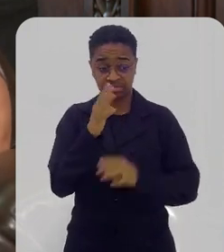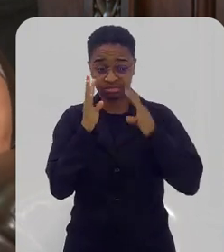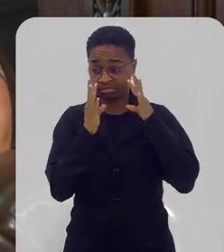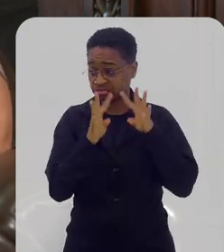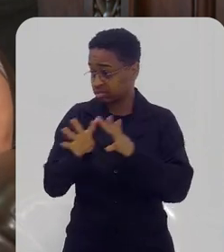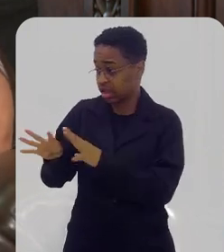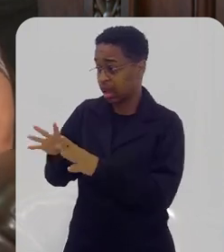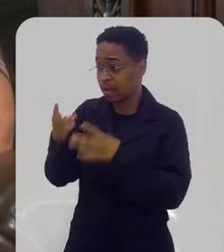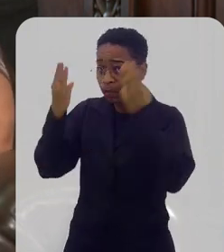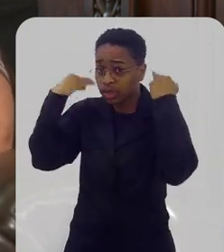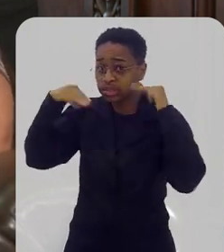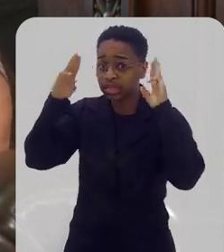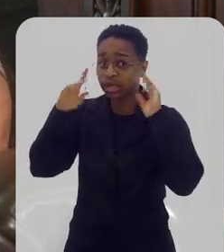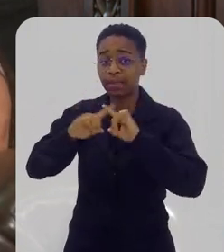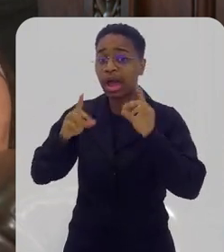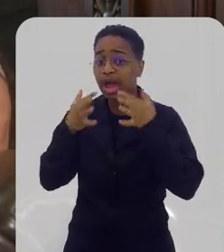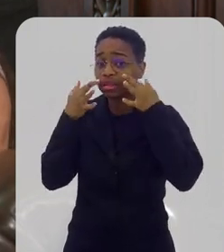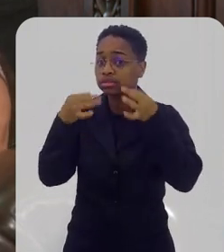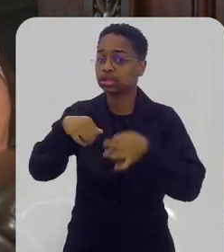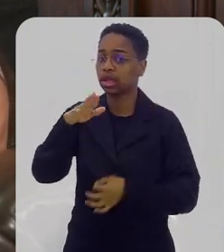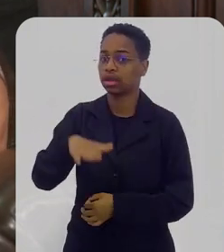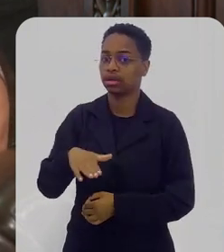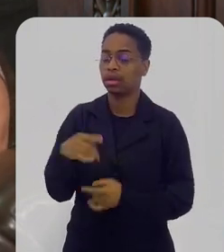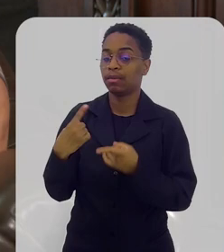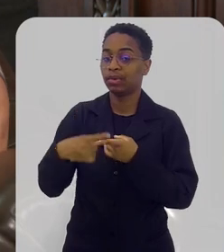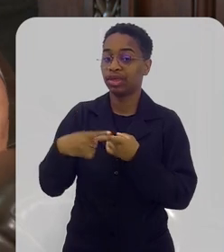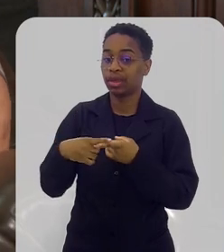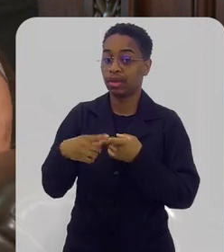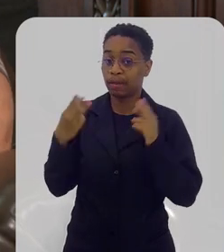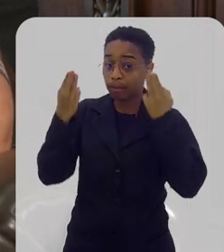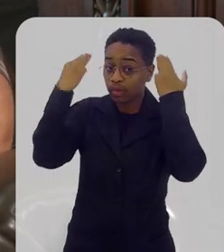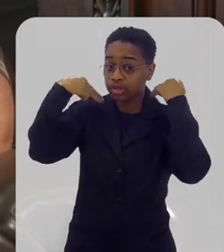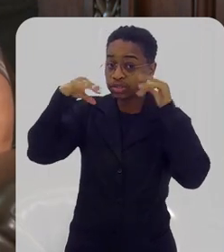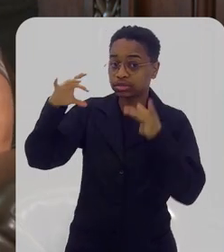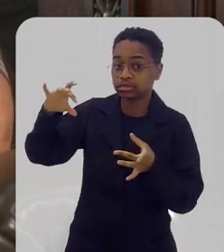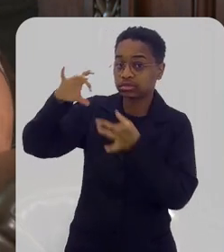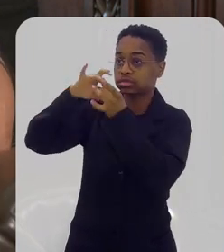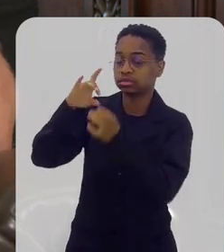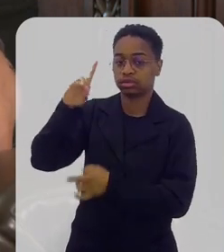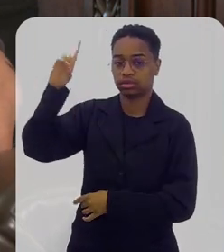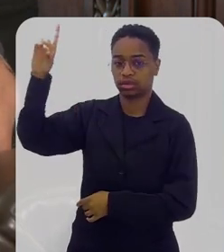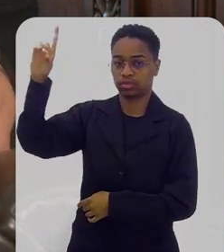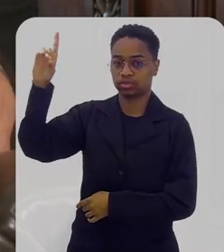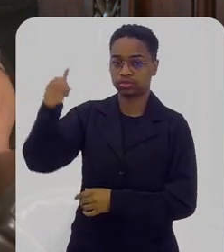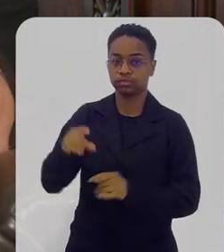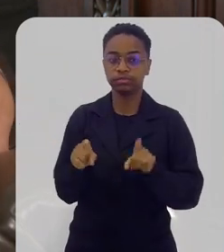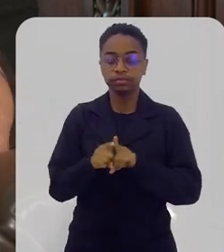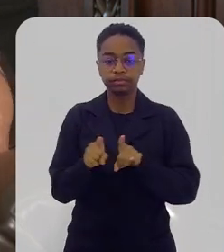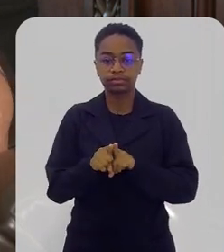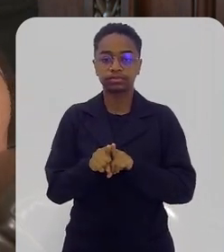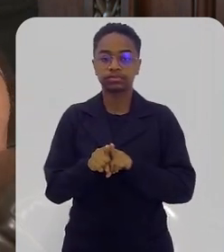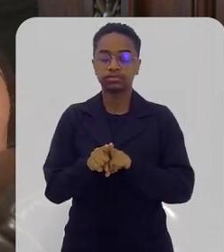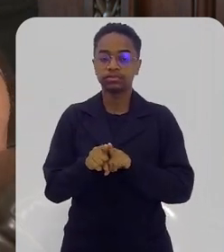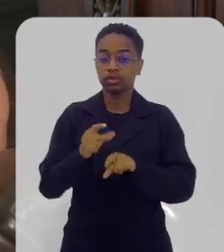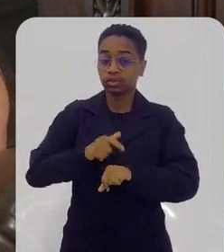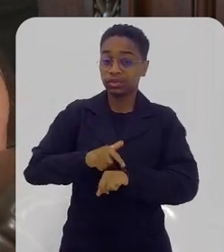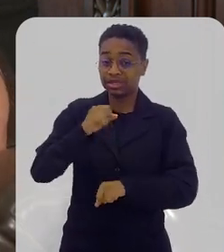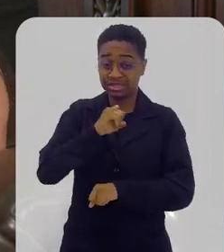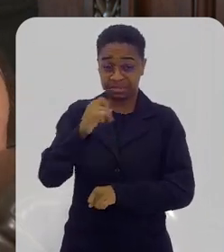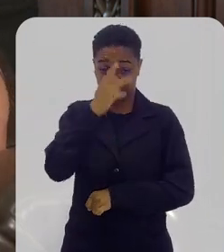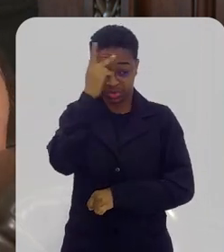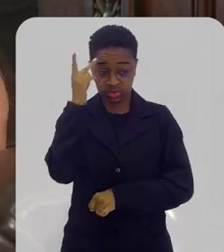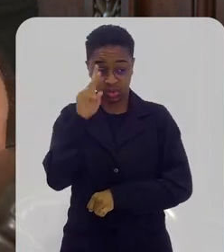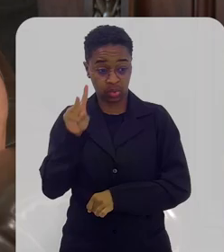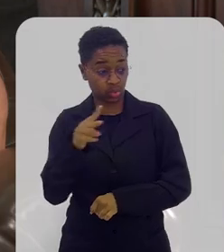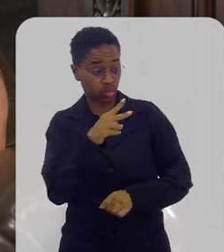eles iriam olhar para quem? Porque era em Moisés que estava o Espírito de Deus. E quando o homem na terra não